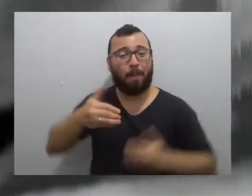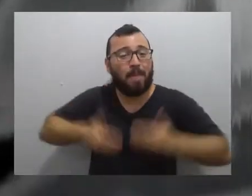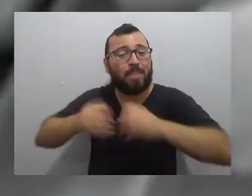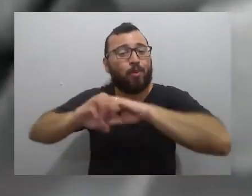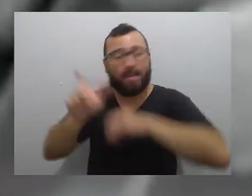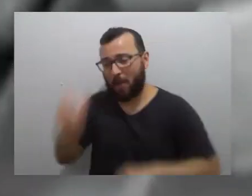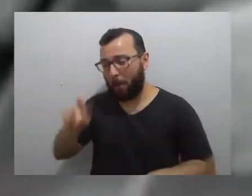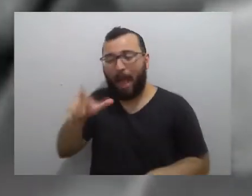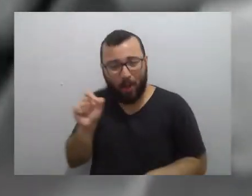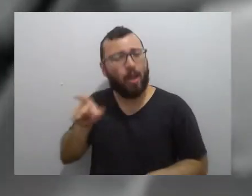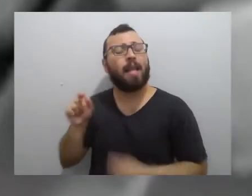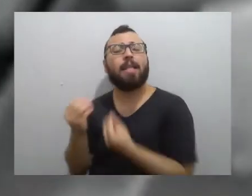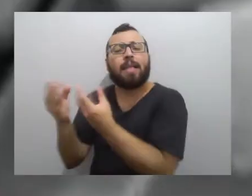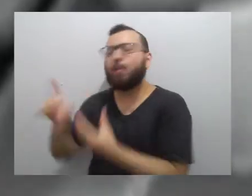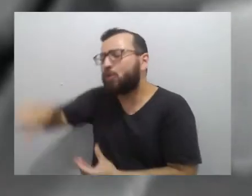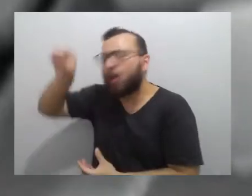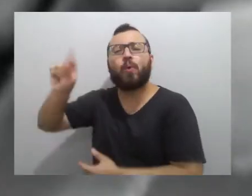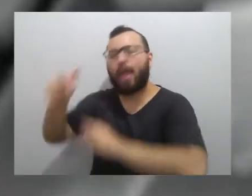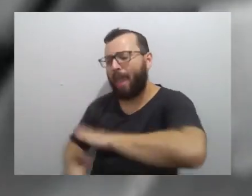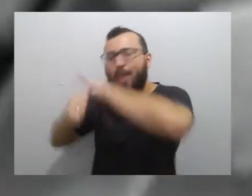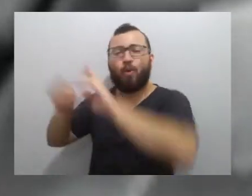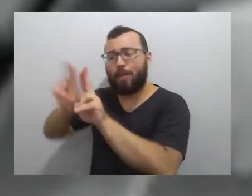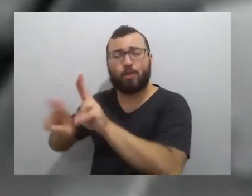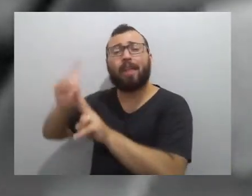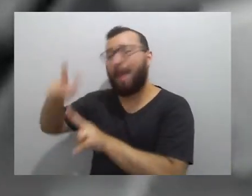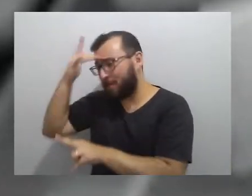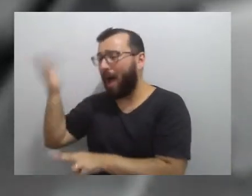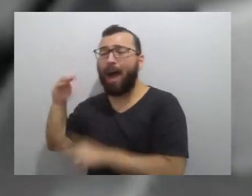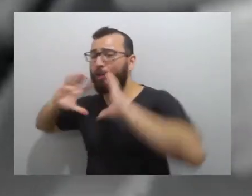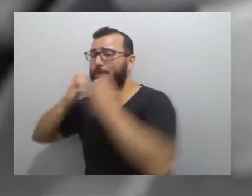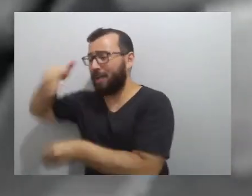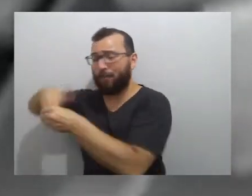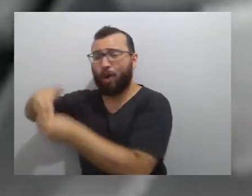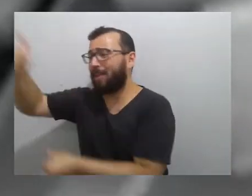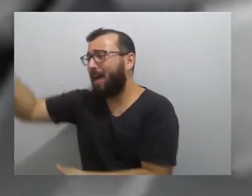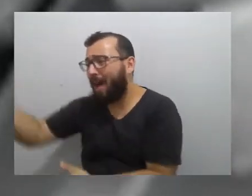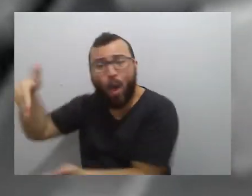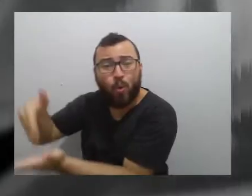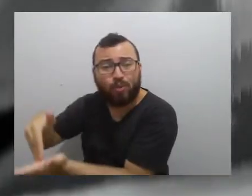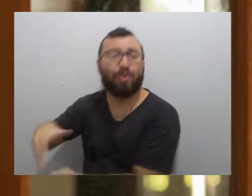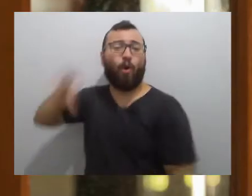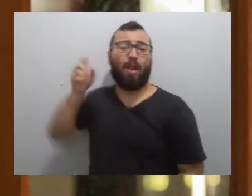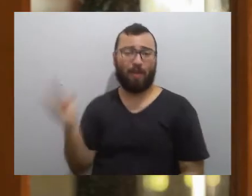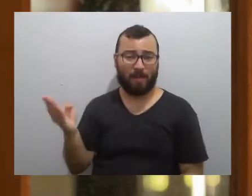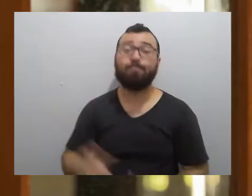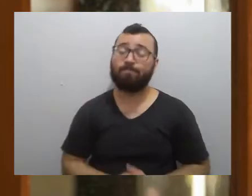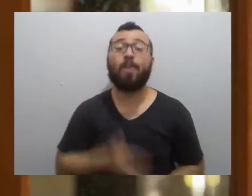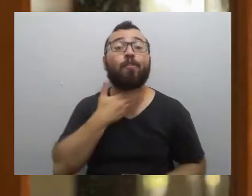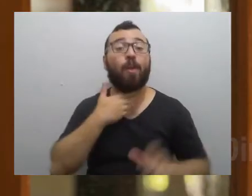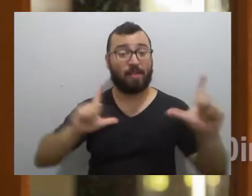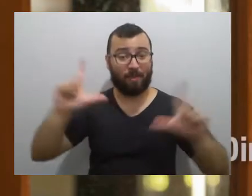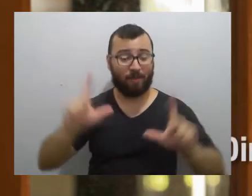greve. Confusão no prédio da UFRJ na Urca. Estudantes expulsaram o reitor da universidade. A